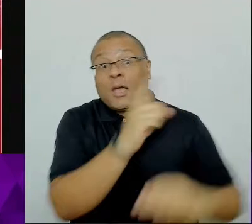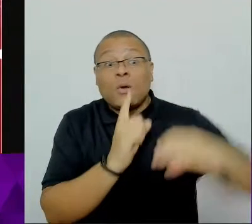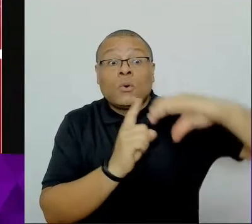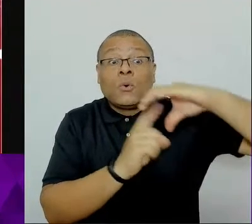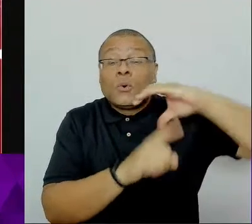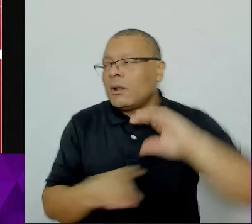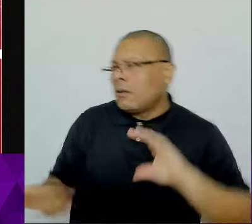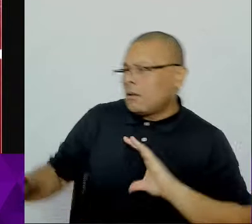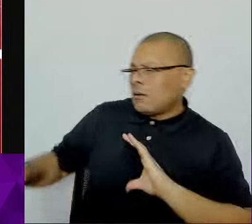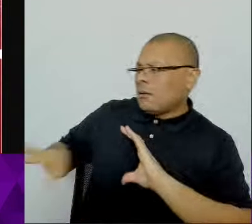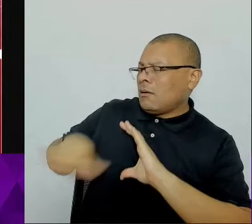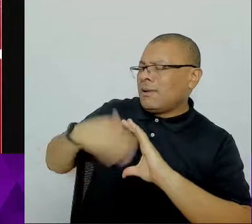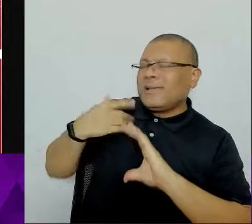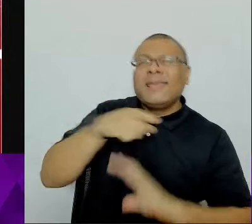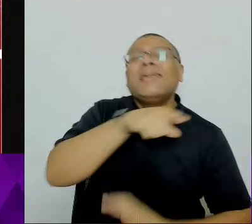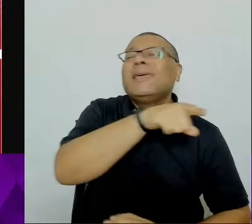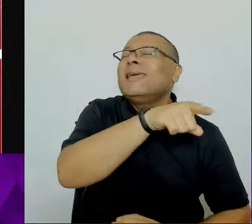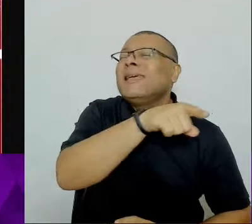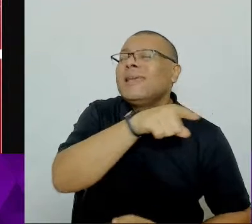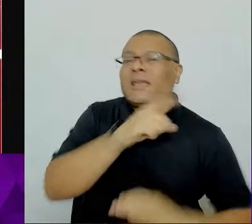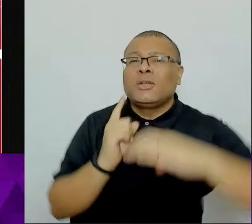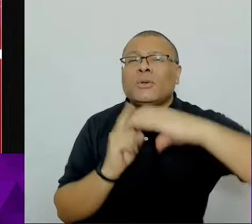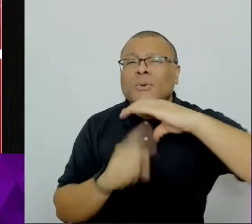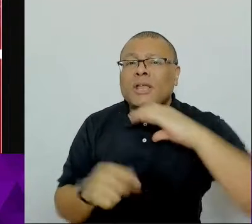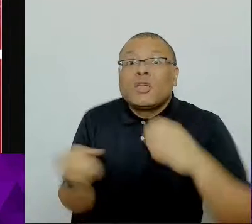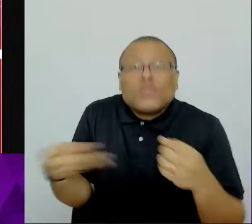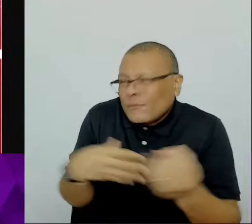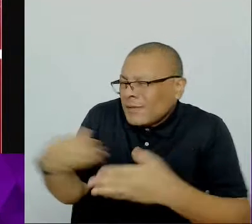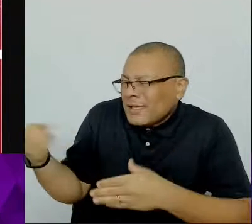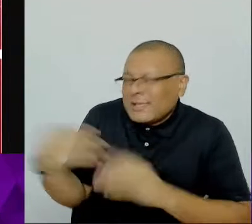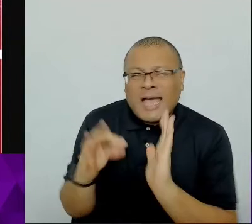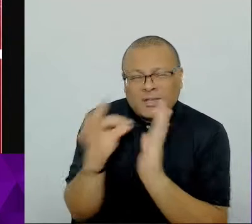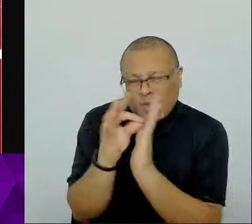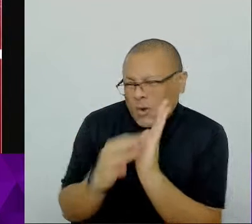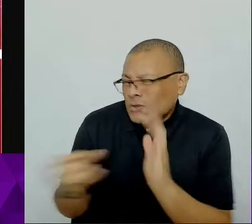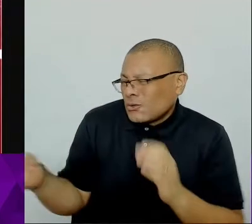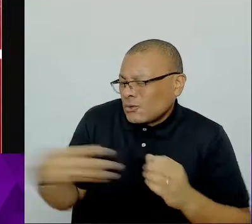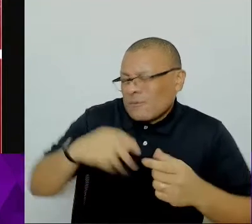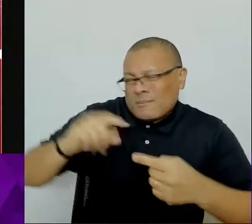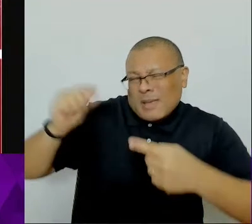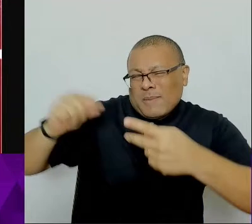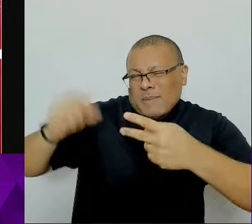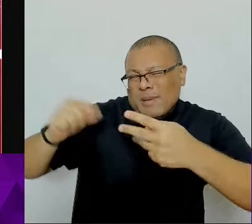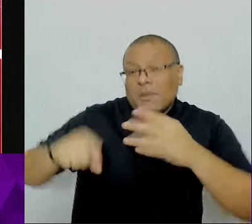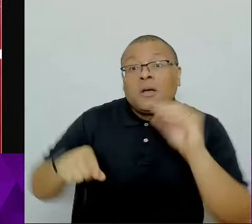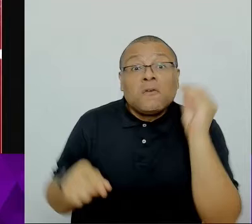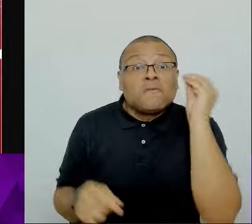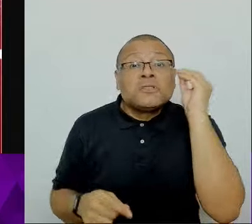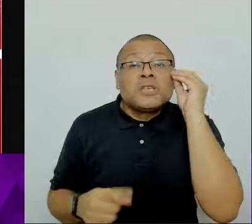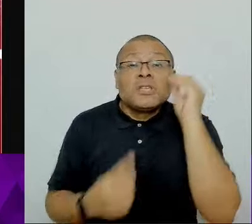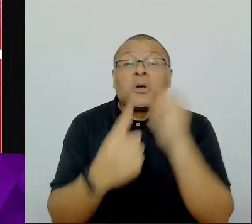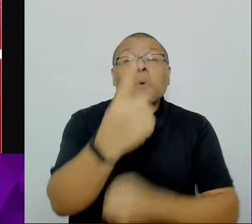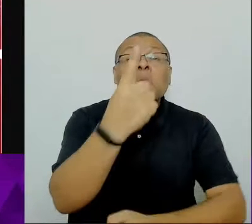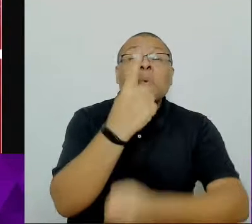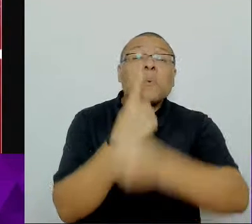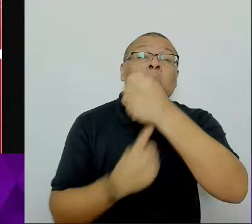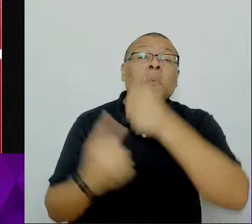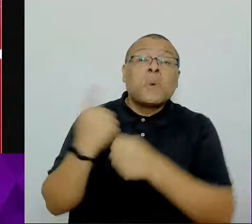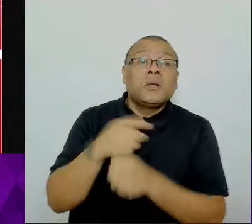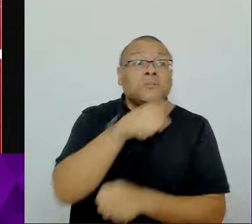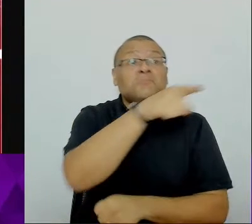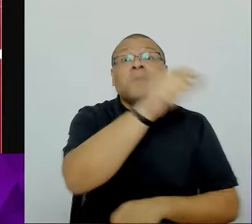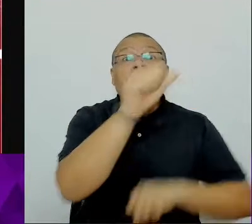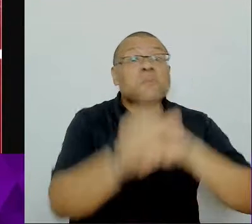um range muito grande de funcionalidades, de código novo, de coisas que às vezes você testou há um ano atrás e já mudou um monte de coisa.